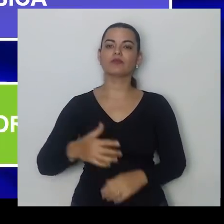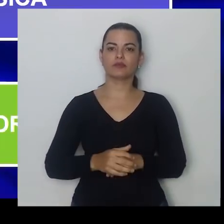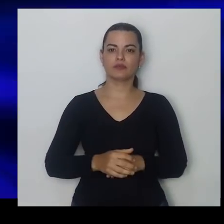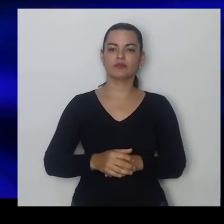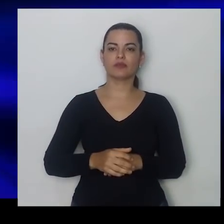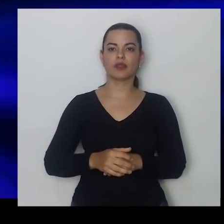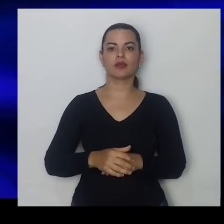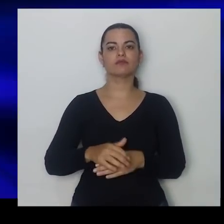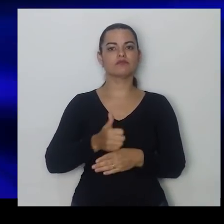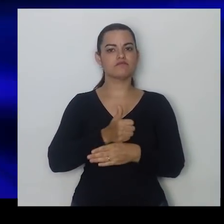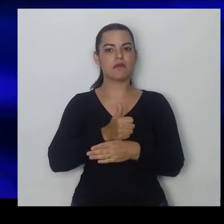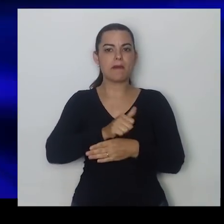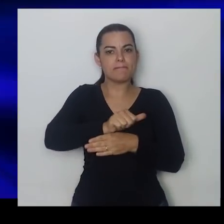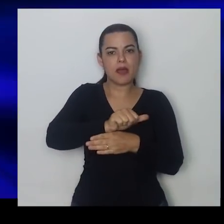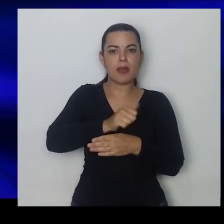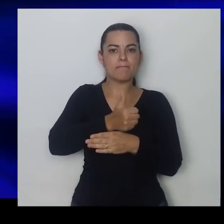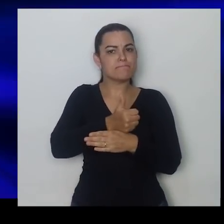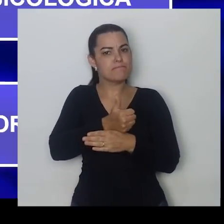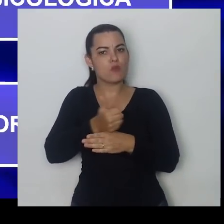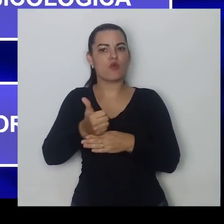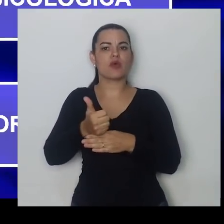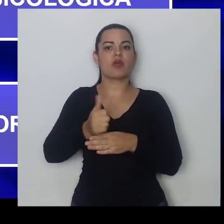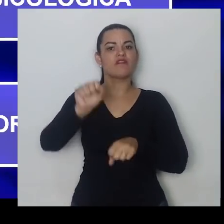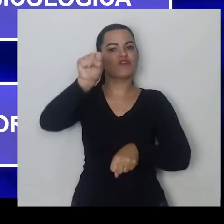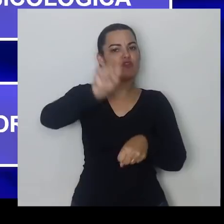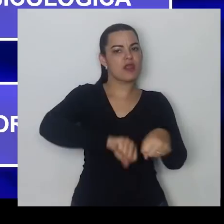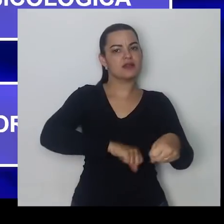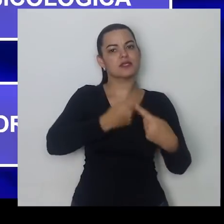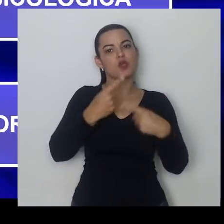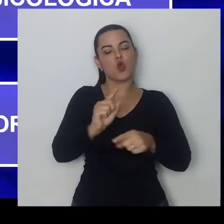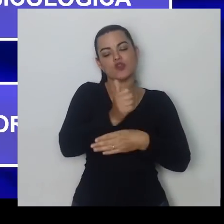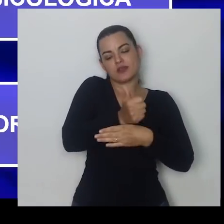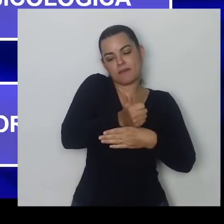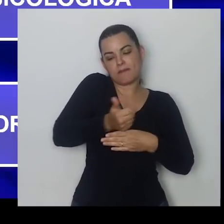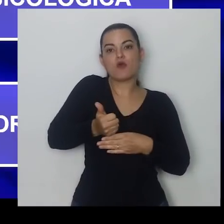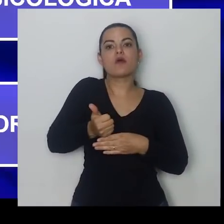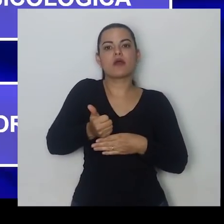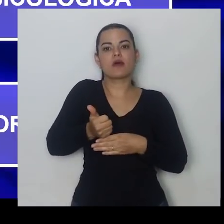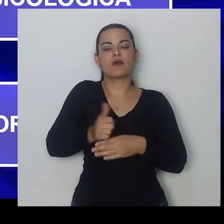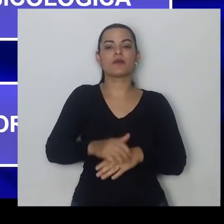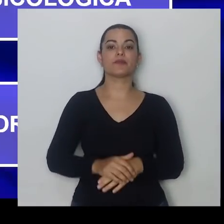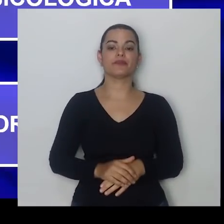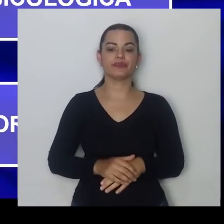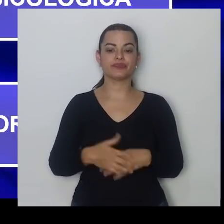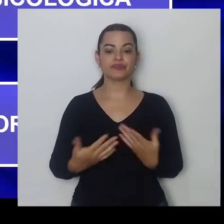moral, tá bom? Agora valendo 50 mil.